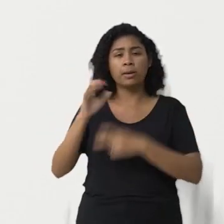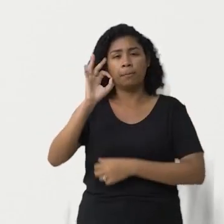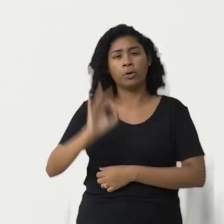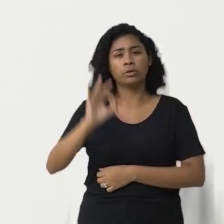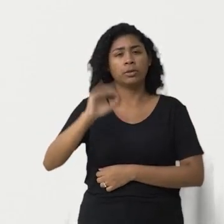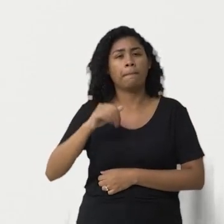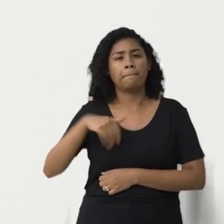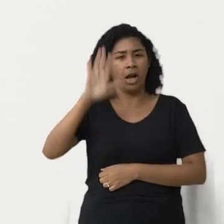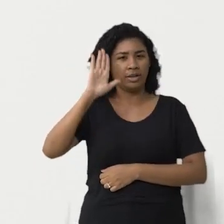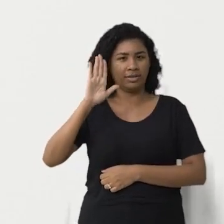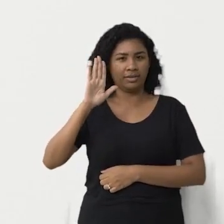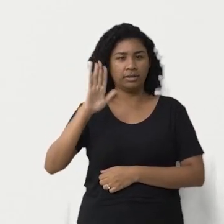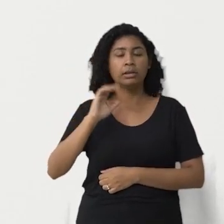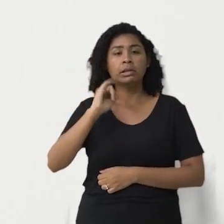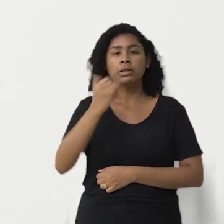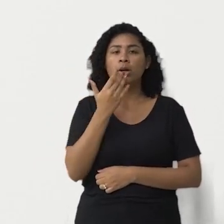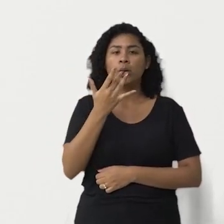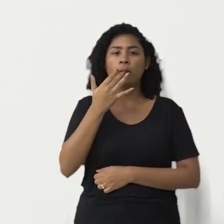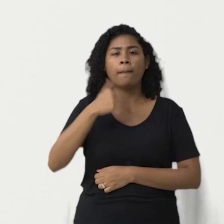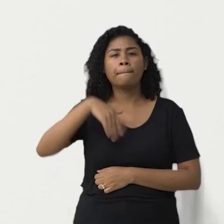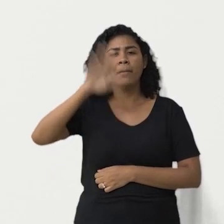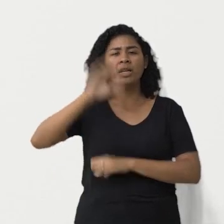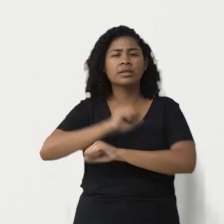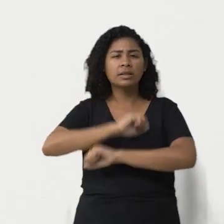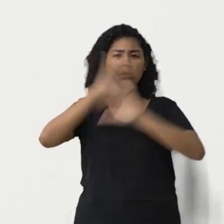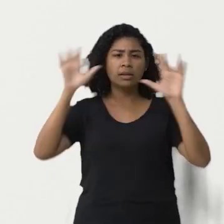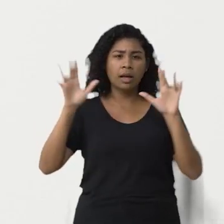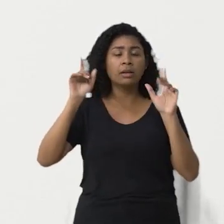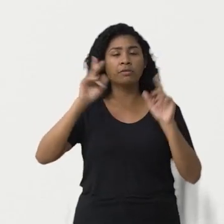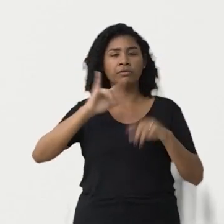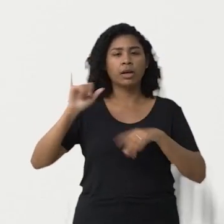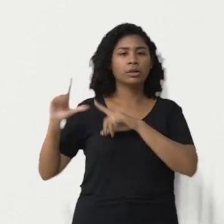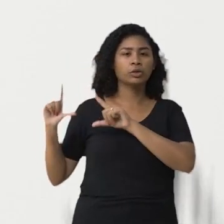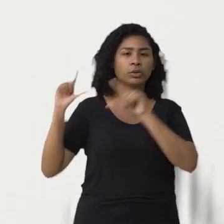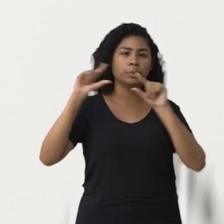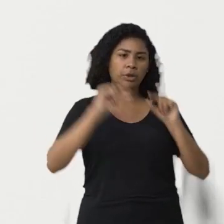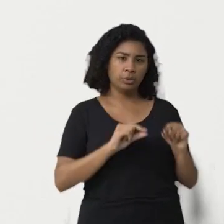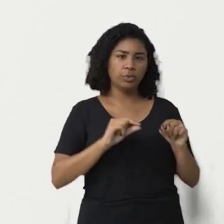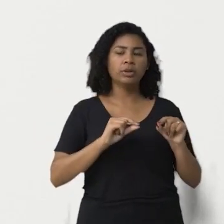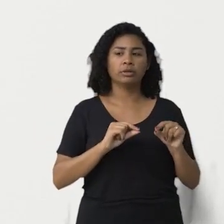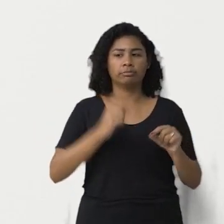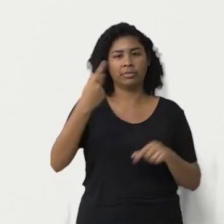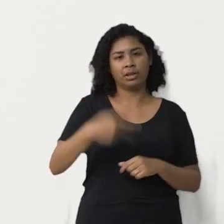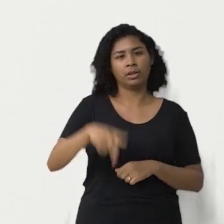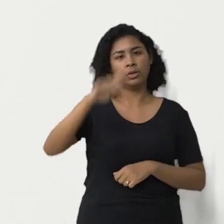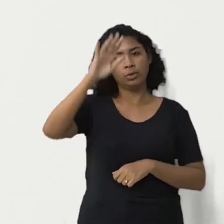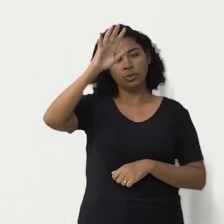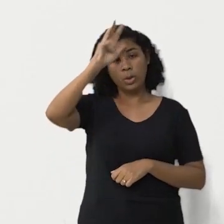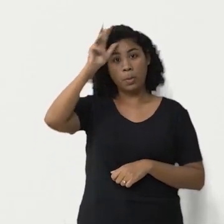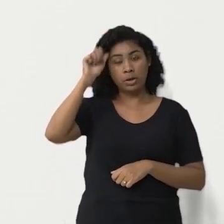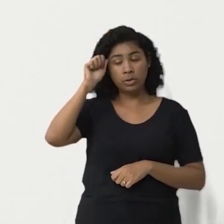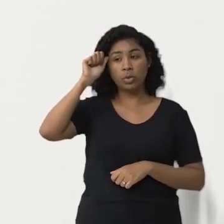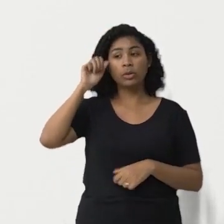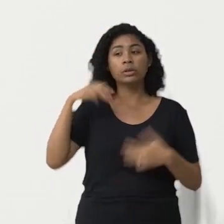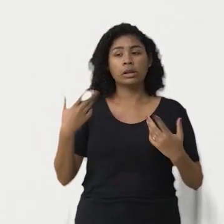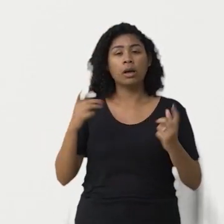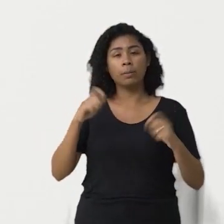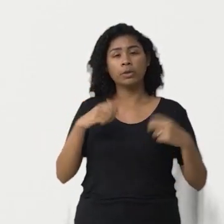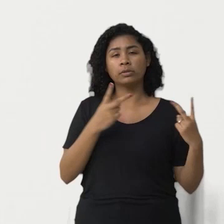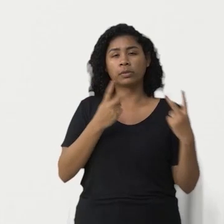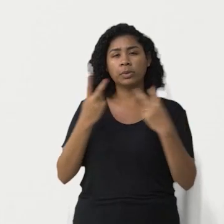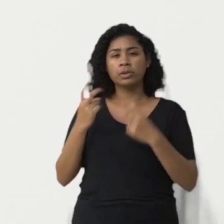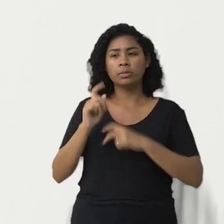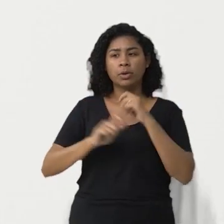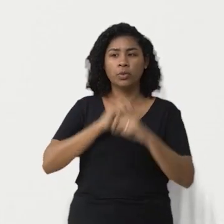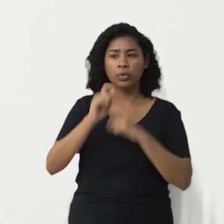maior, né? E mais claro, vai diminuindo. Aqui na nossa no nosso estado do Amazonas, a gente verifica ainda em